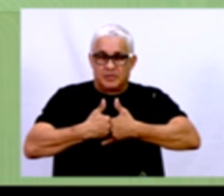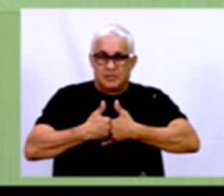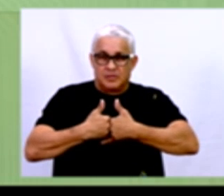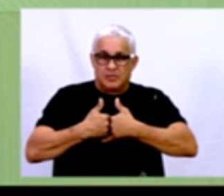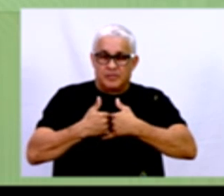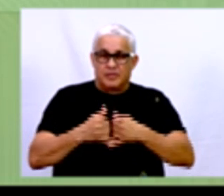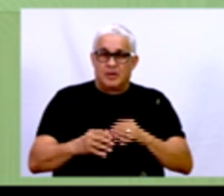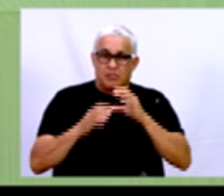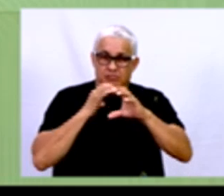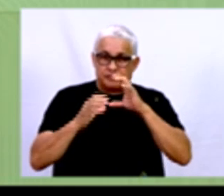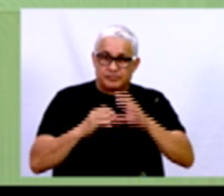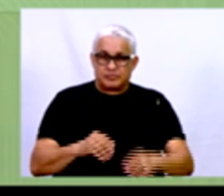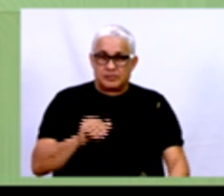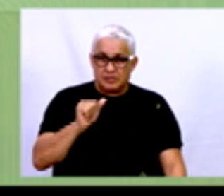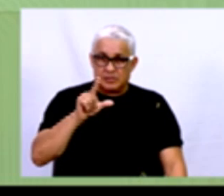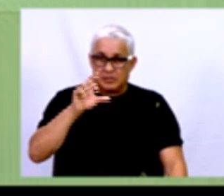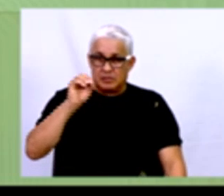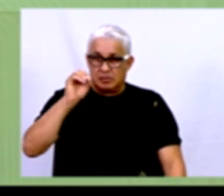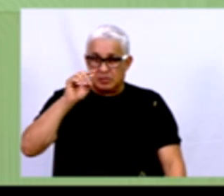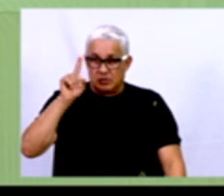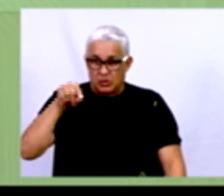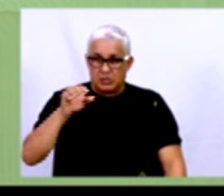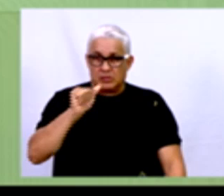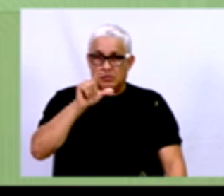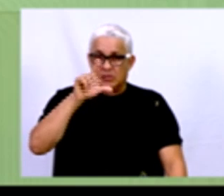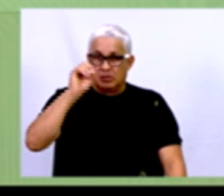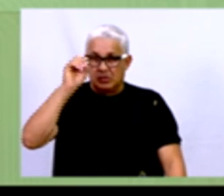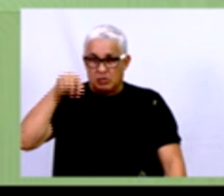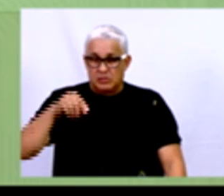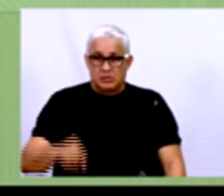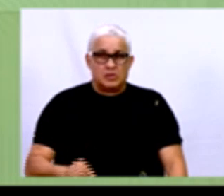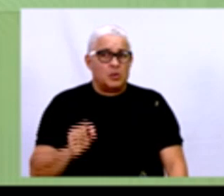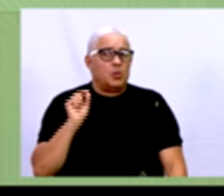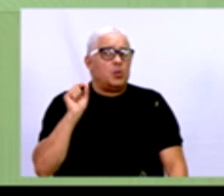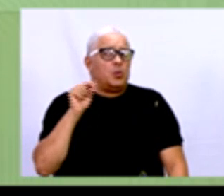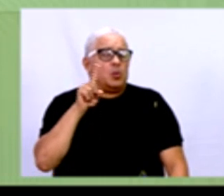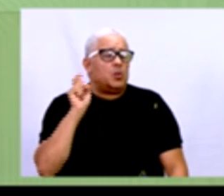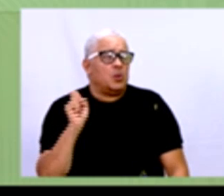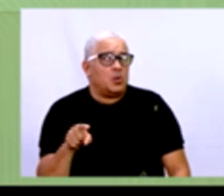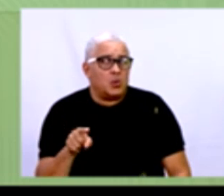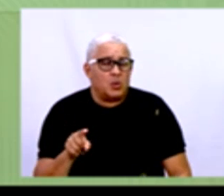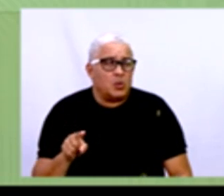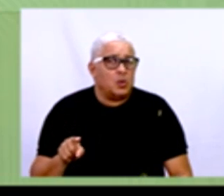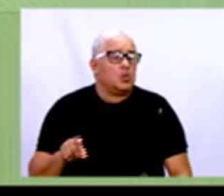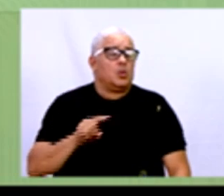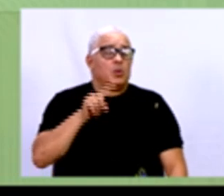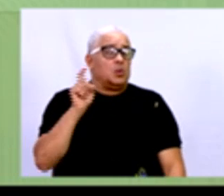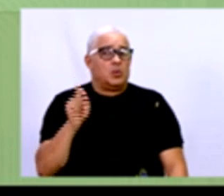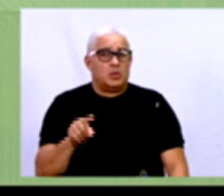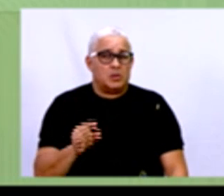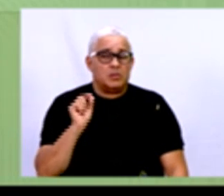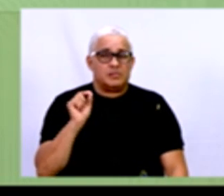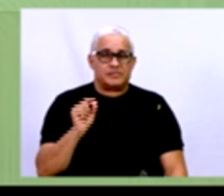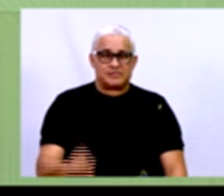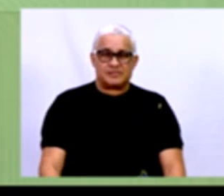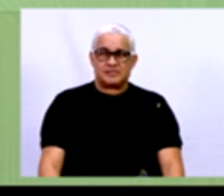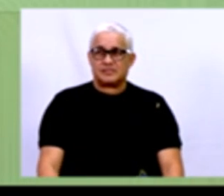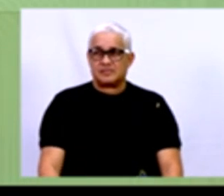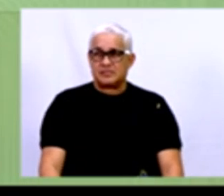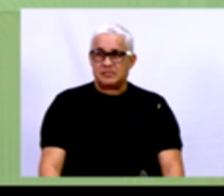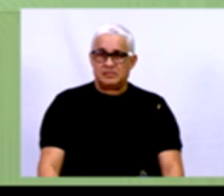diálogo deles. Alô? Alô? Hein? Alô? Então, aqui